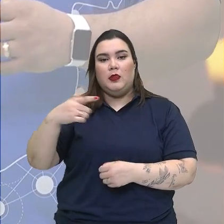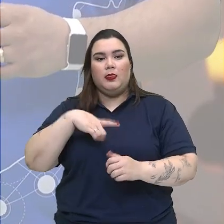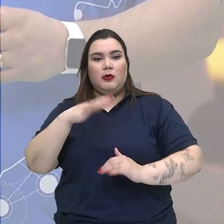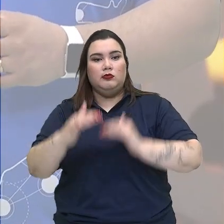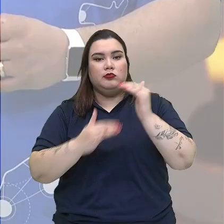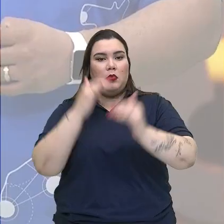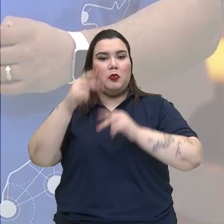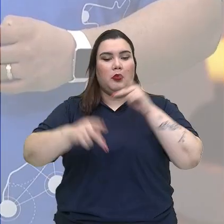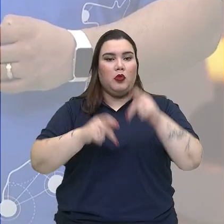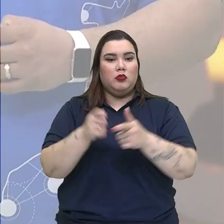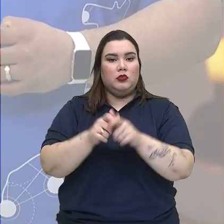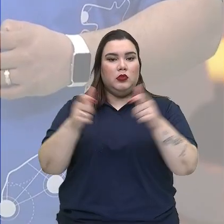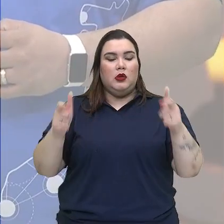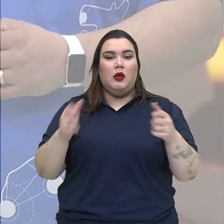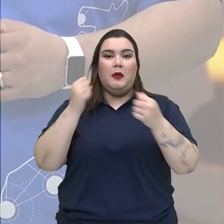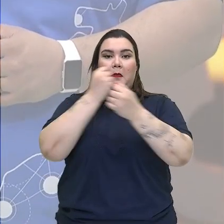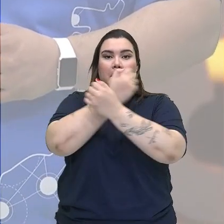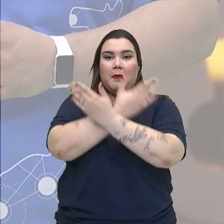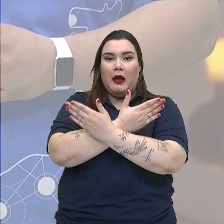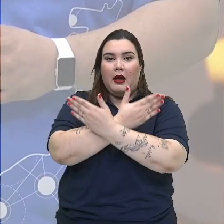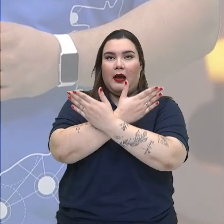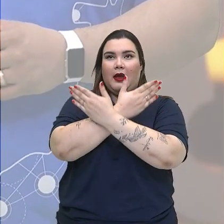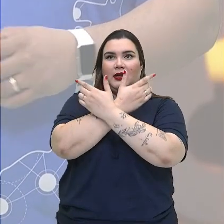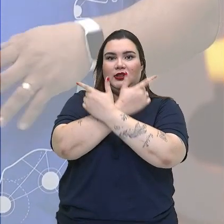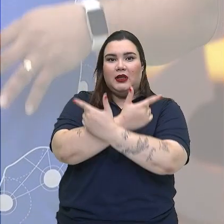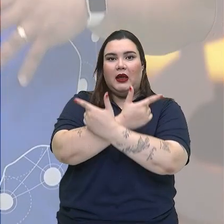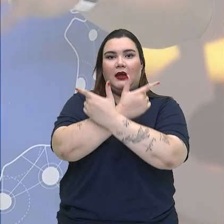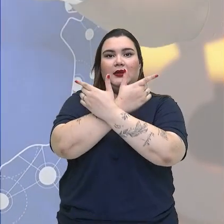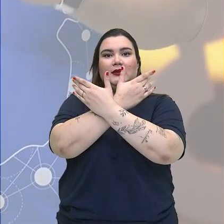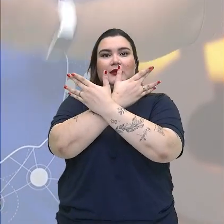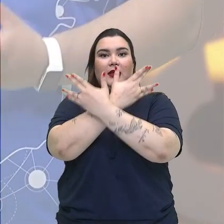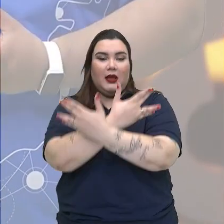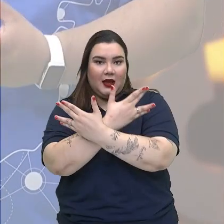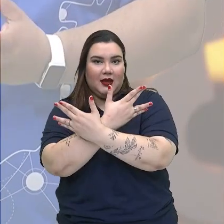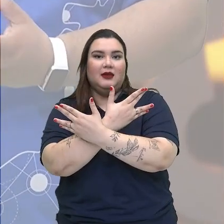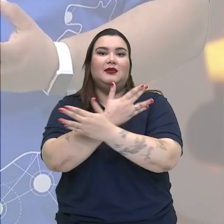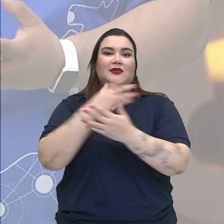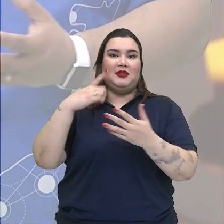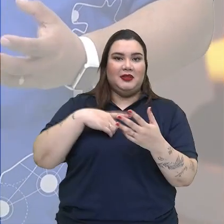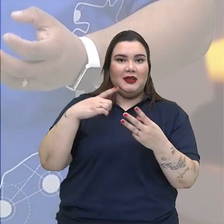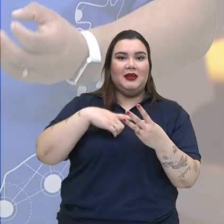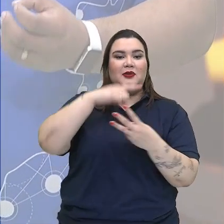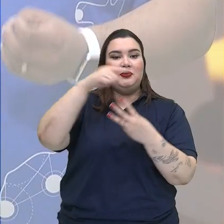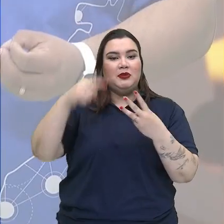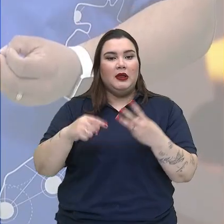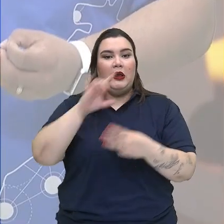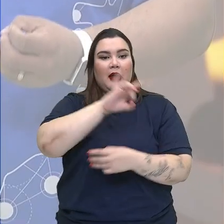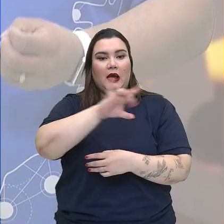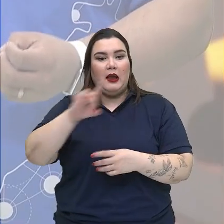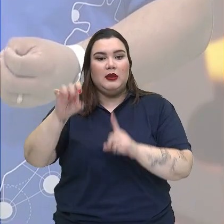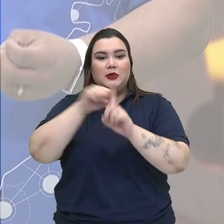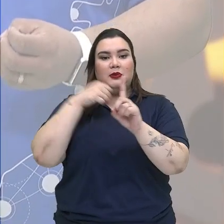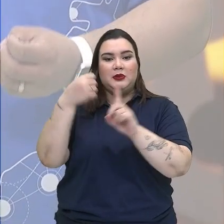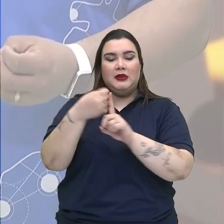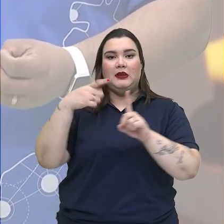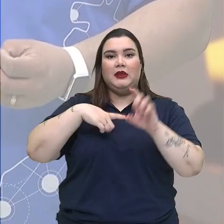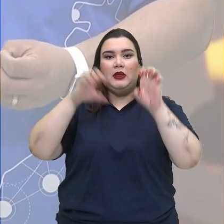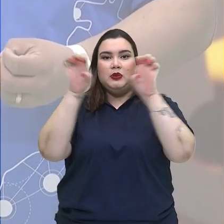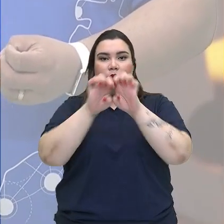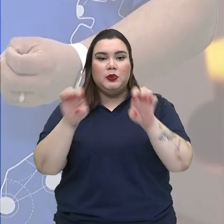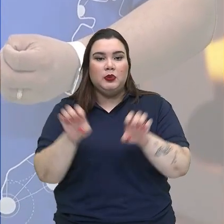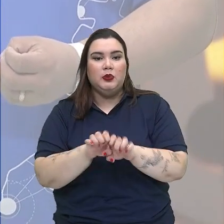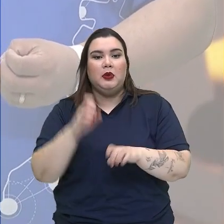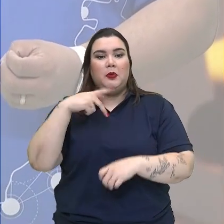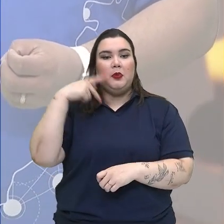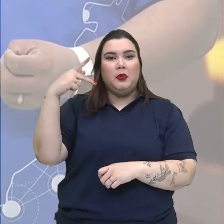avançadas, como os maias, astecas e incas. Cada uma dessas sociedades possuía estruturas políticas, econômicas,